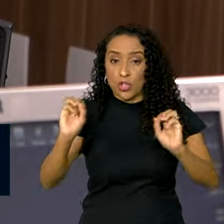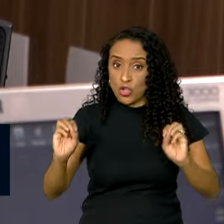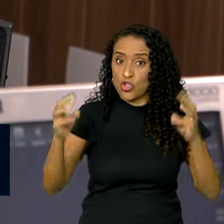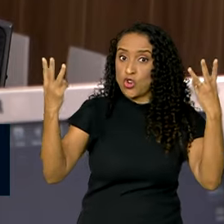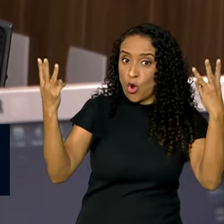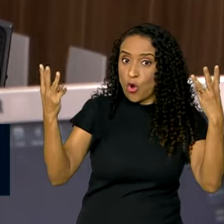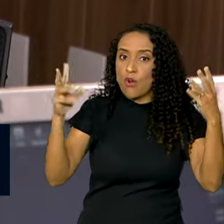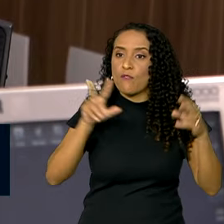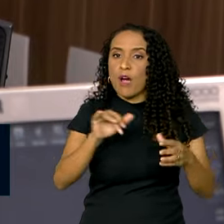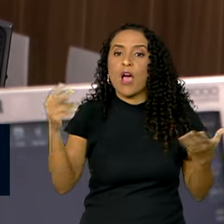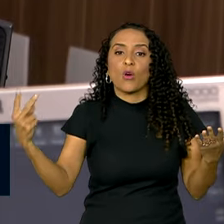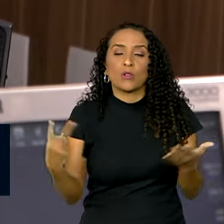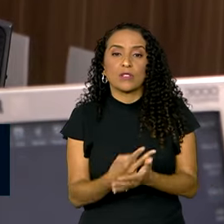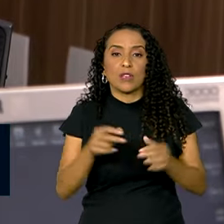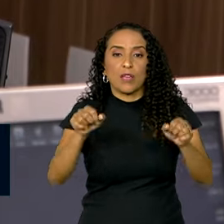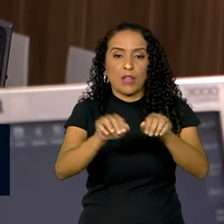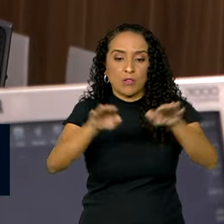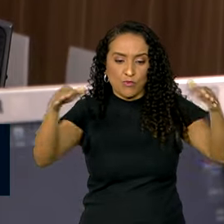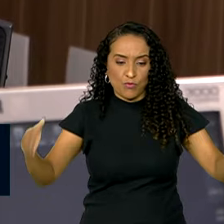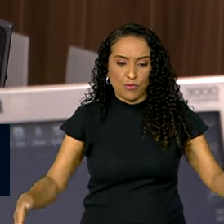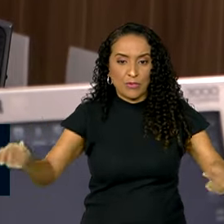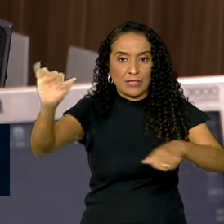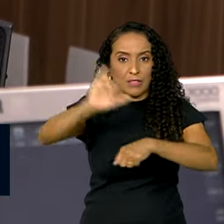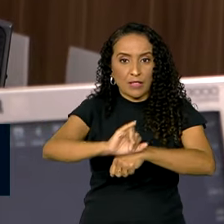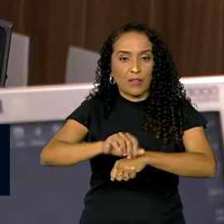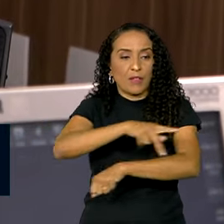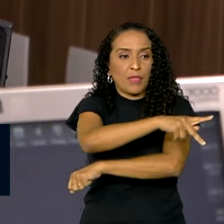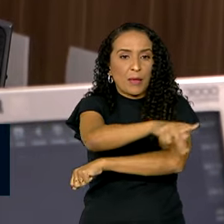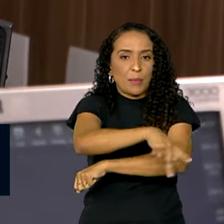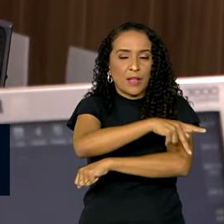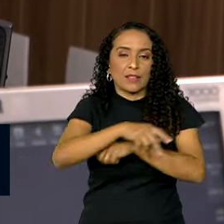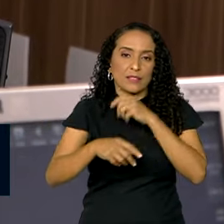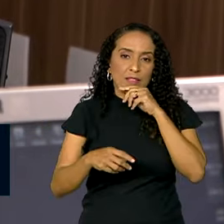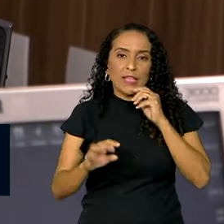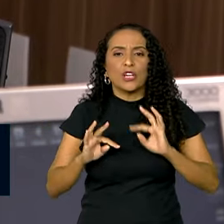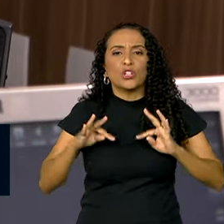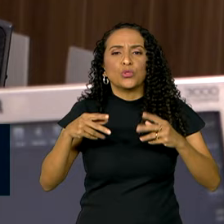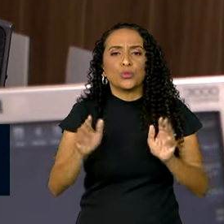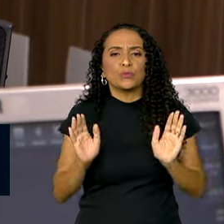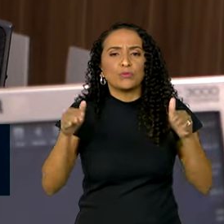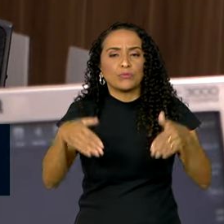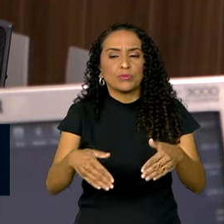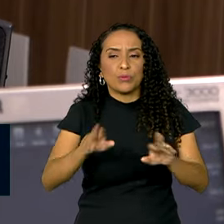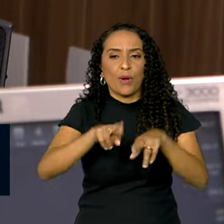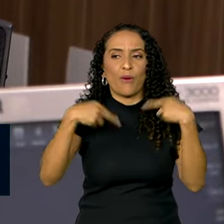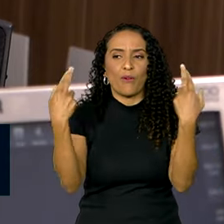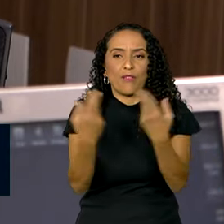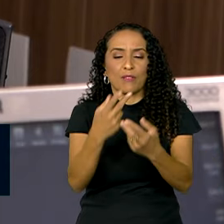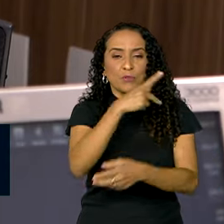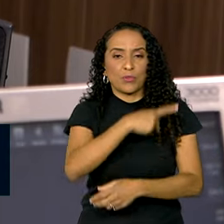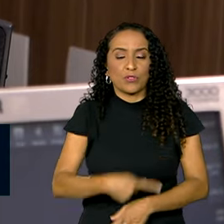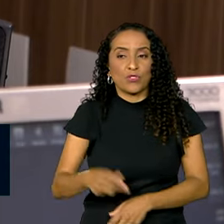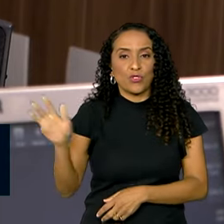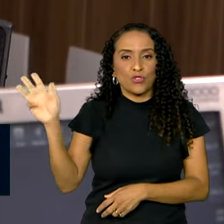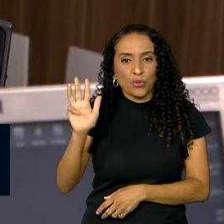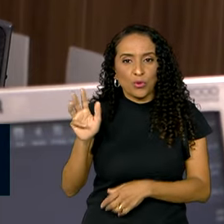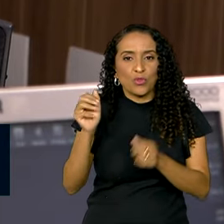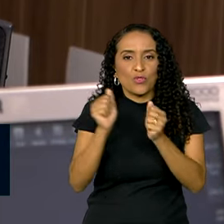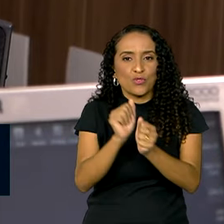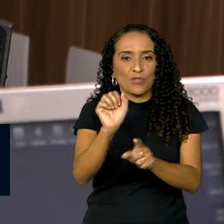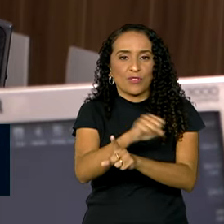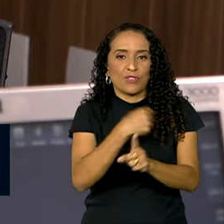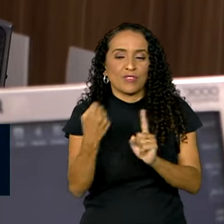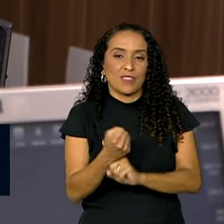que acontecerão num palco central da Praça Mauá tudo isso converge para esse encontro do presidente Lula com a